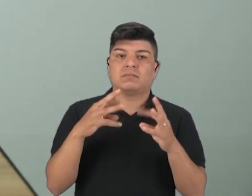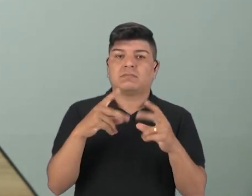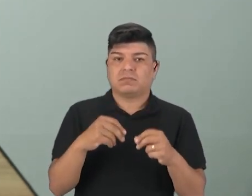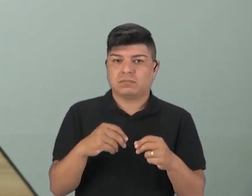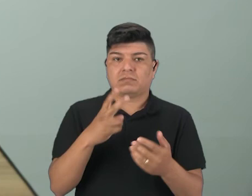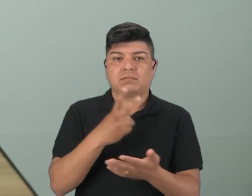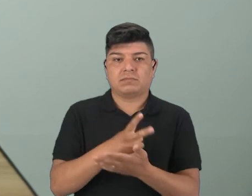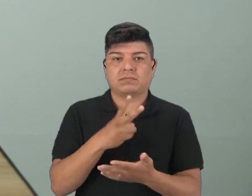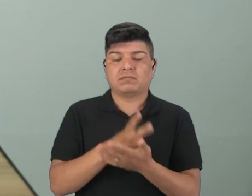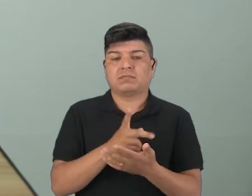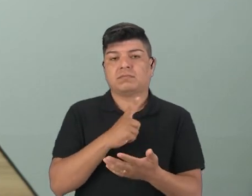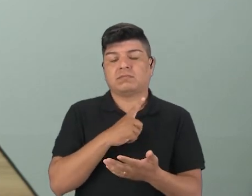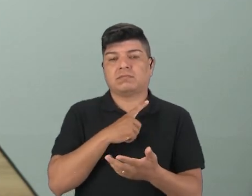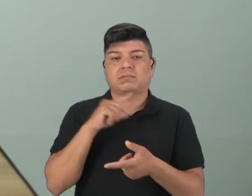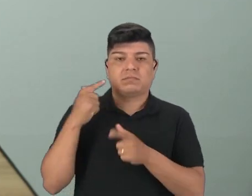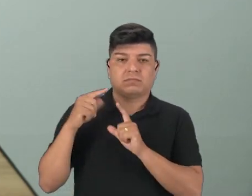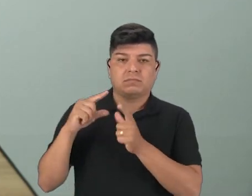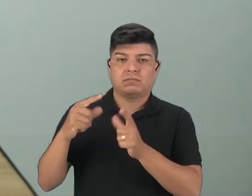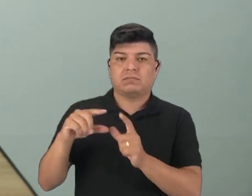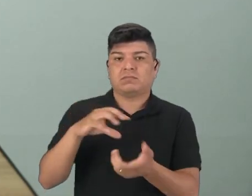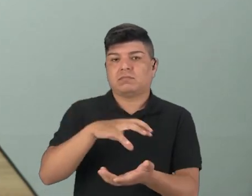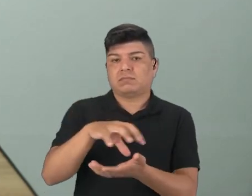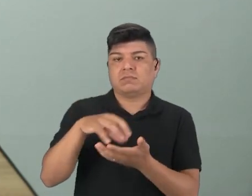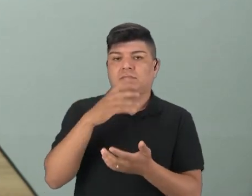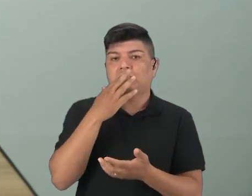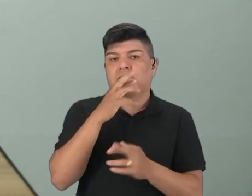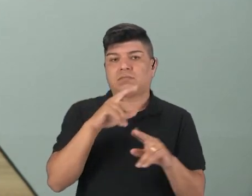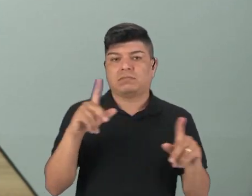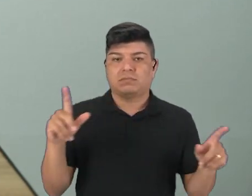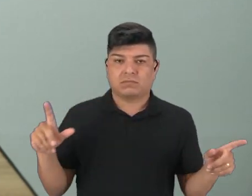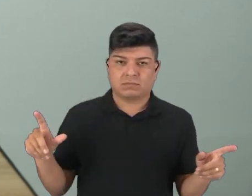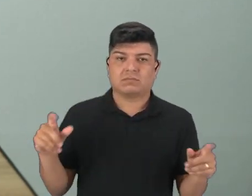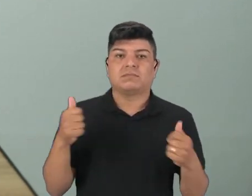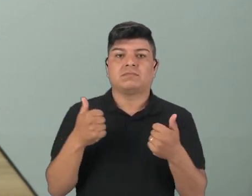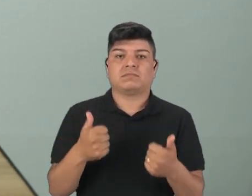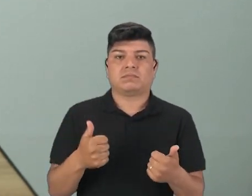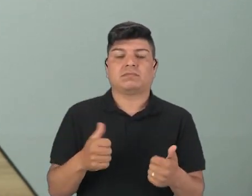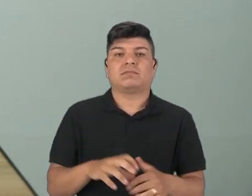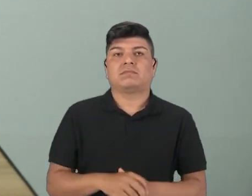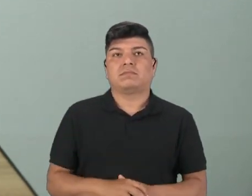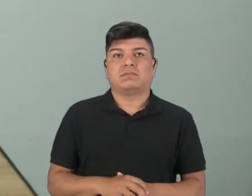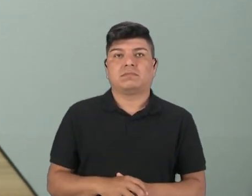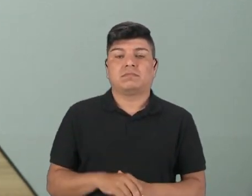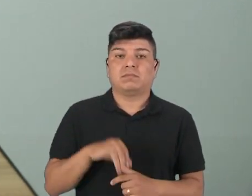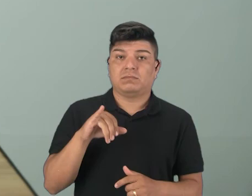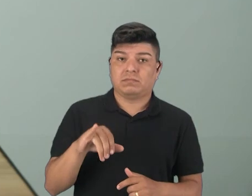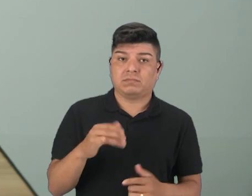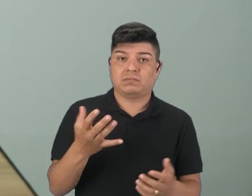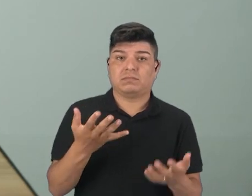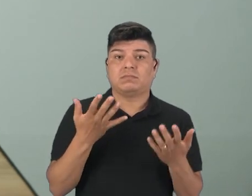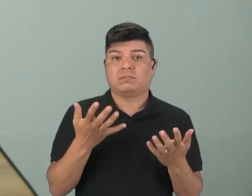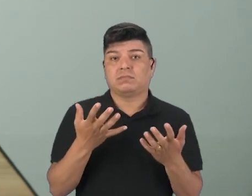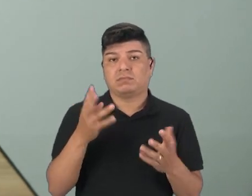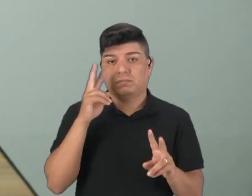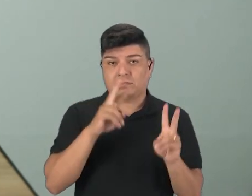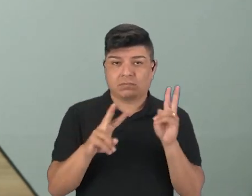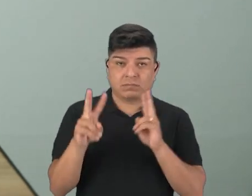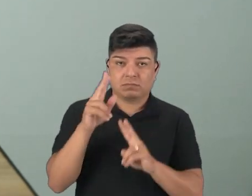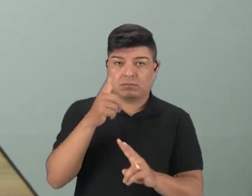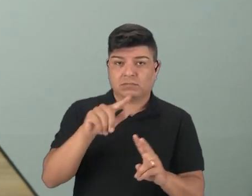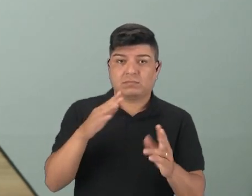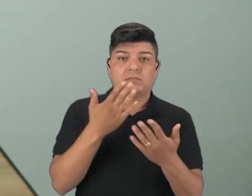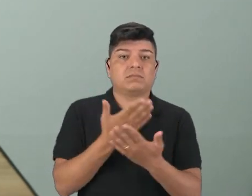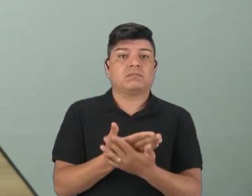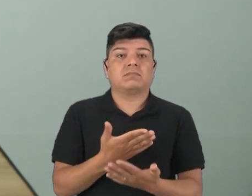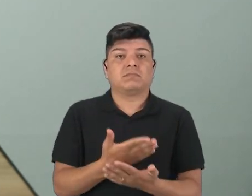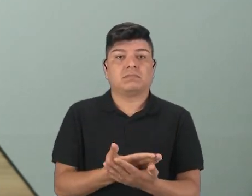tem sempre formas e cores diferentes, certo? E aí, se vocês quiserem visualizar mais uma vez a